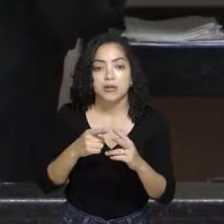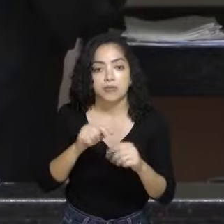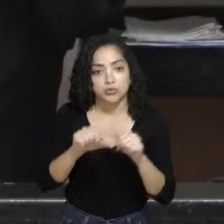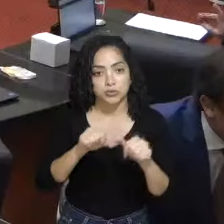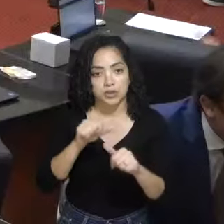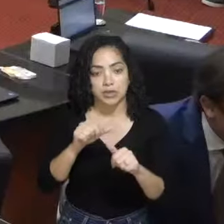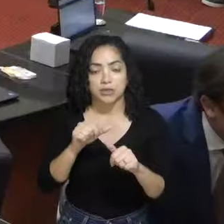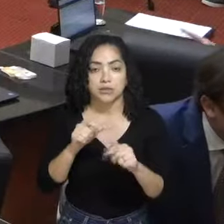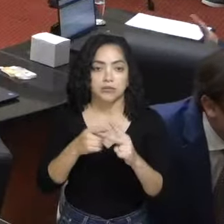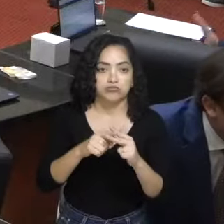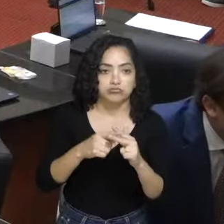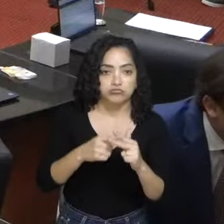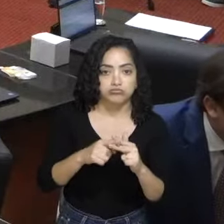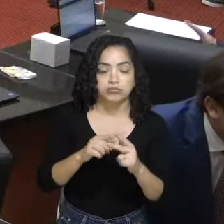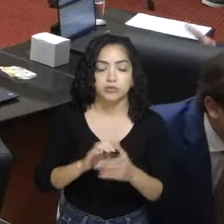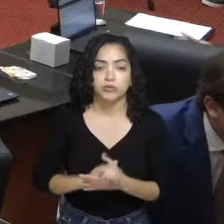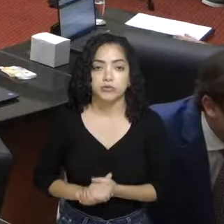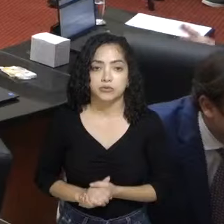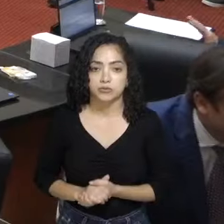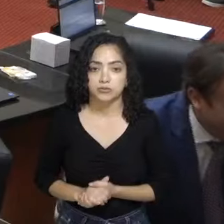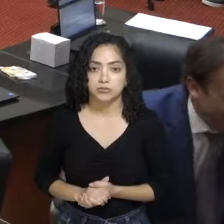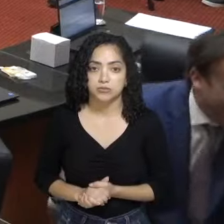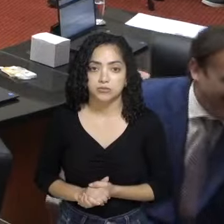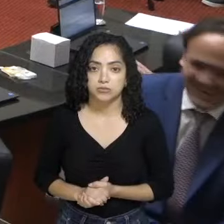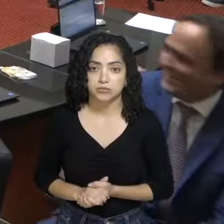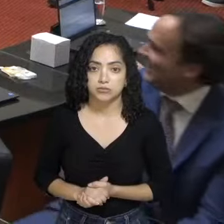tudo certo.